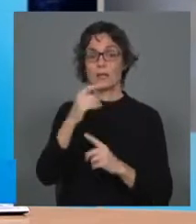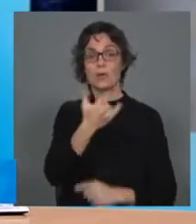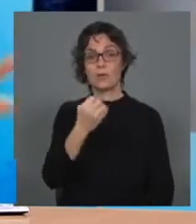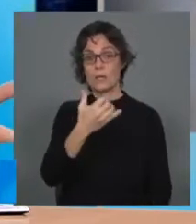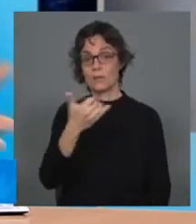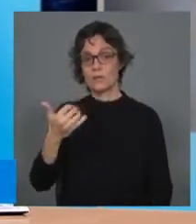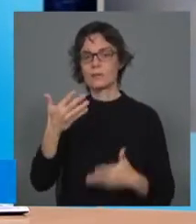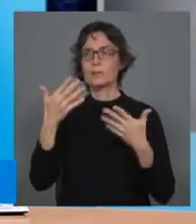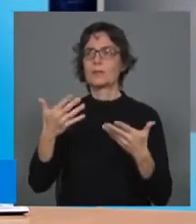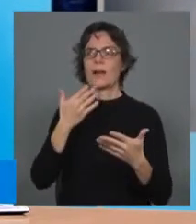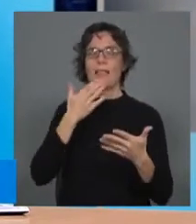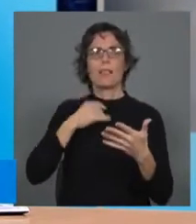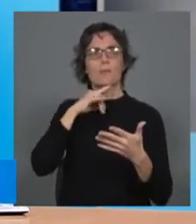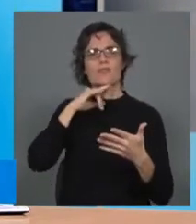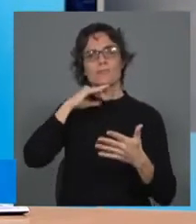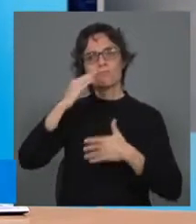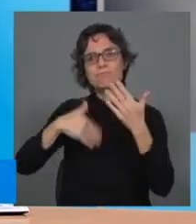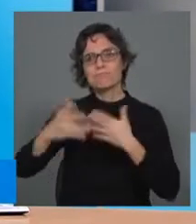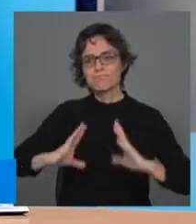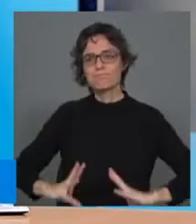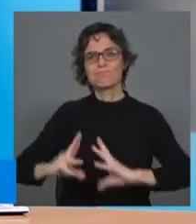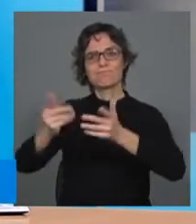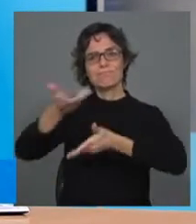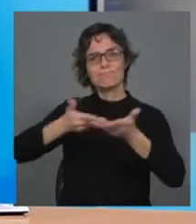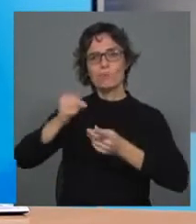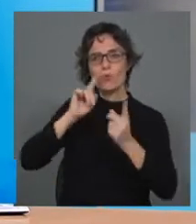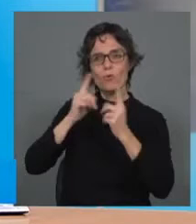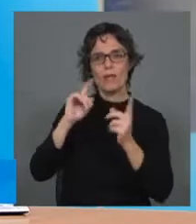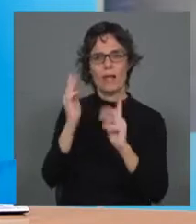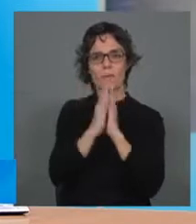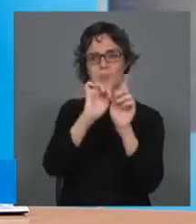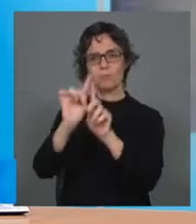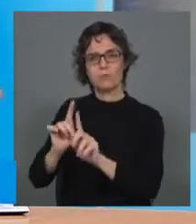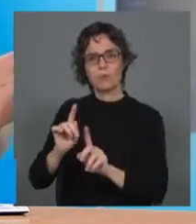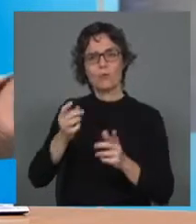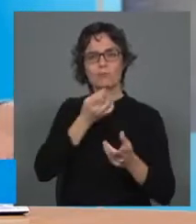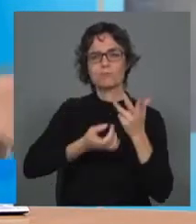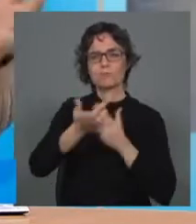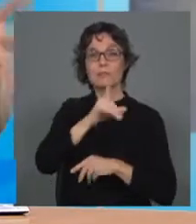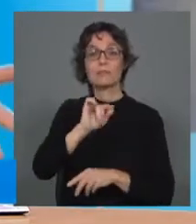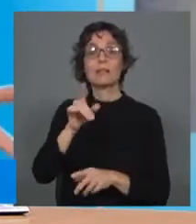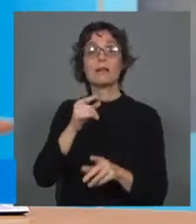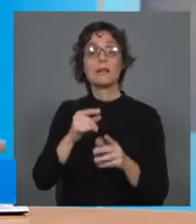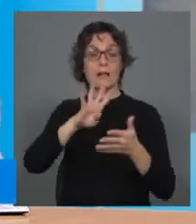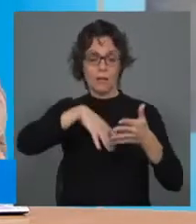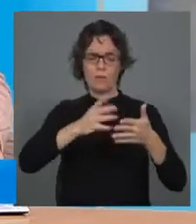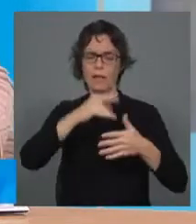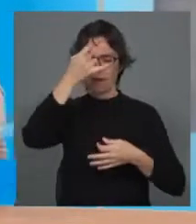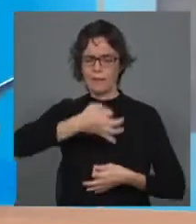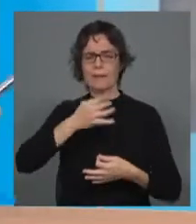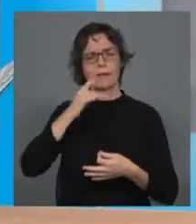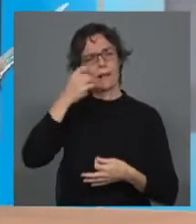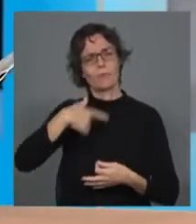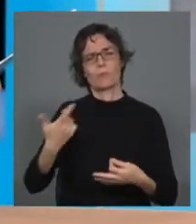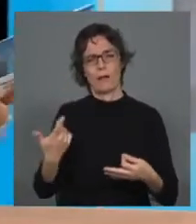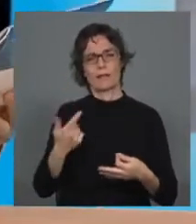possamos desenvolver mais ainda, então, a comunicação, o diálogo interreligioso, a tolerância e, como diz o calendário, a dignidade humana. Um